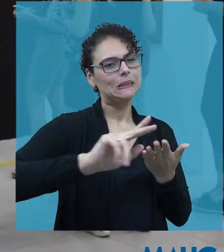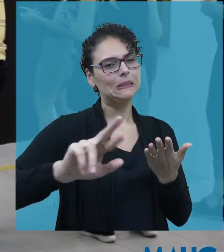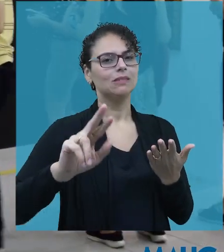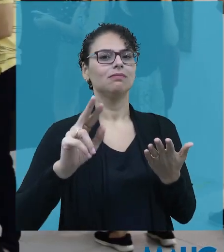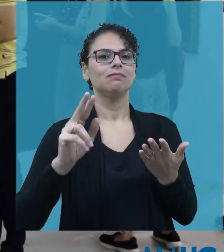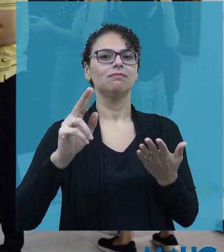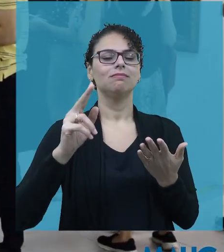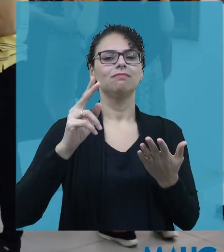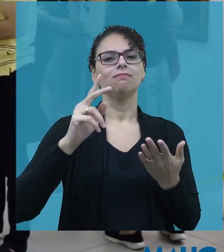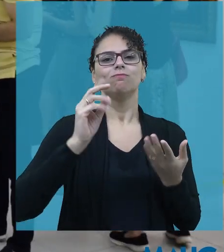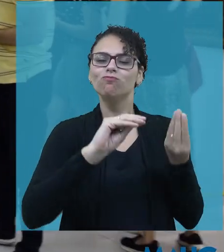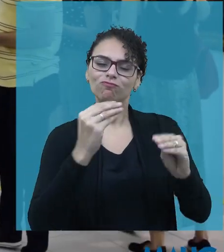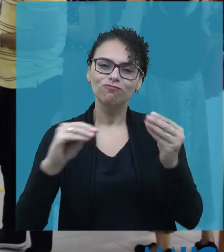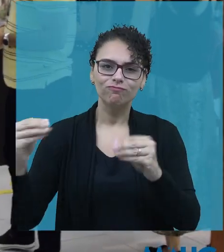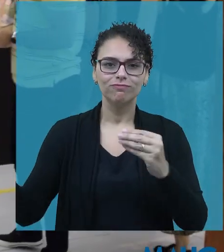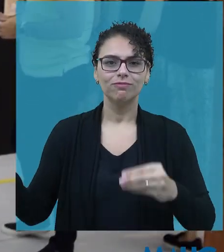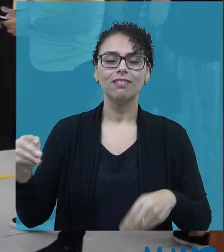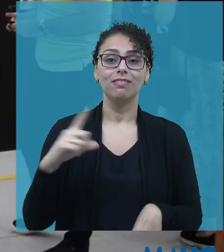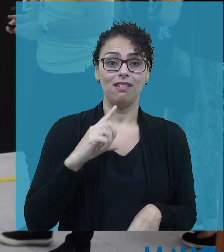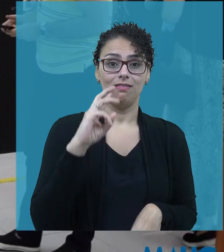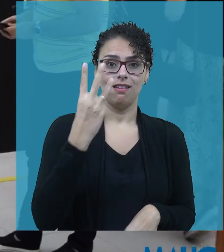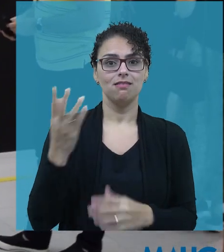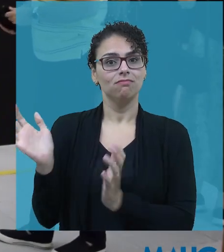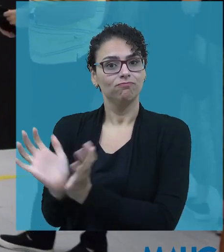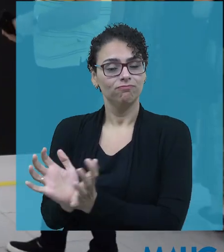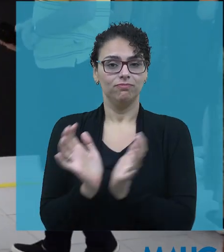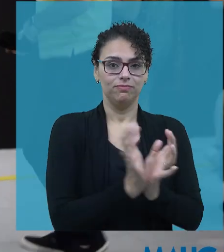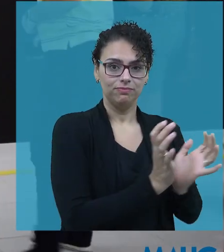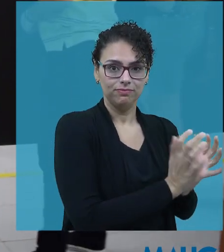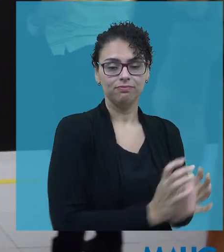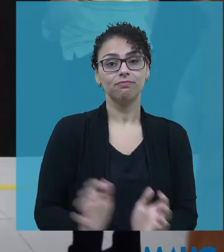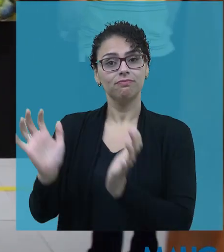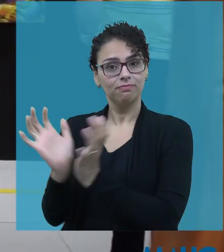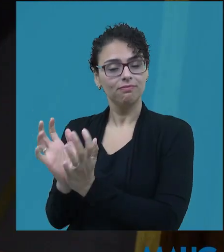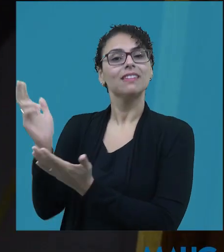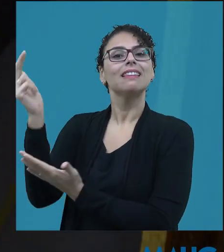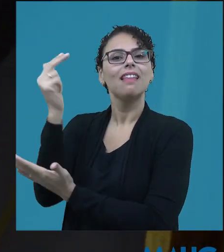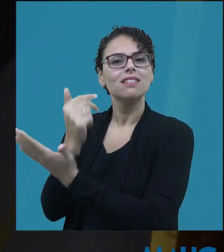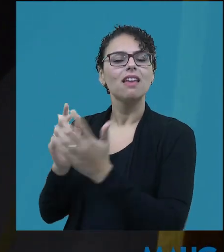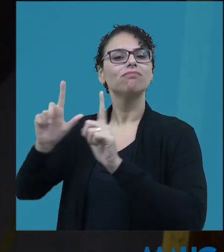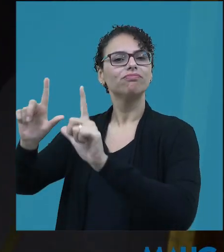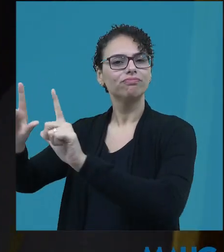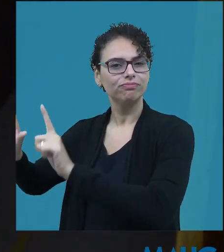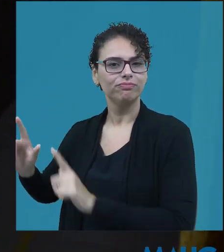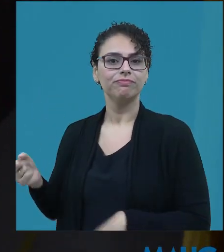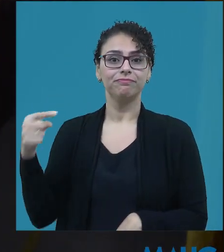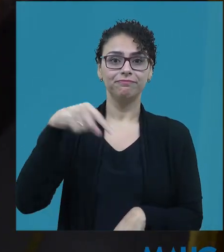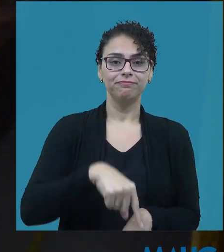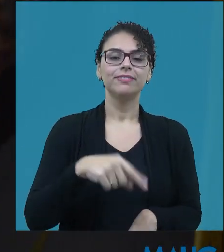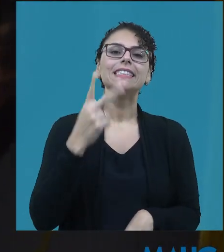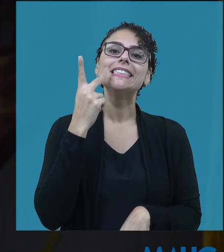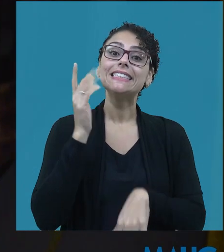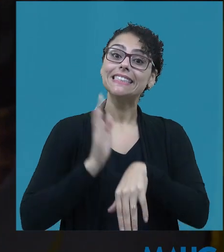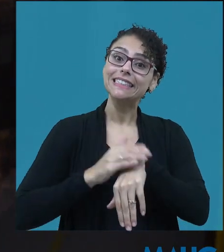Lisa. E aí aqui a gente tem três momentos dentro dessa exposição, que é Novos Olhares para a Mona Lisa em